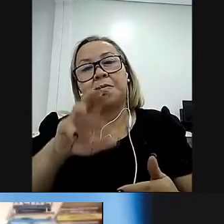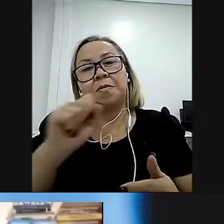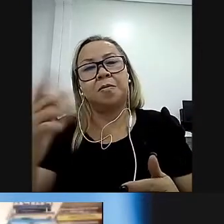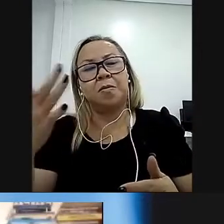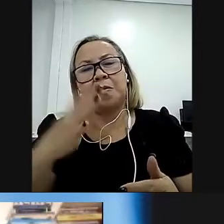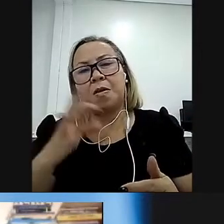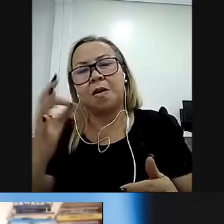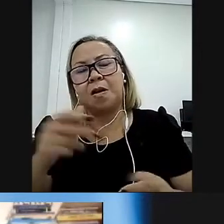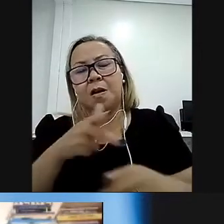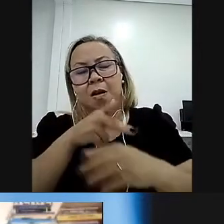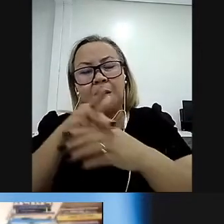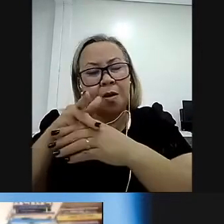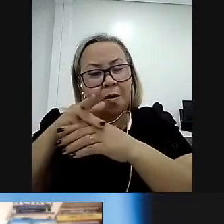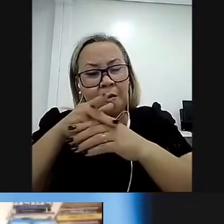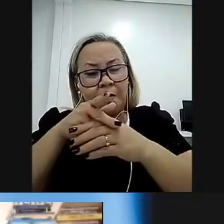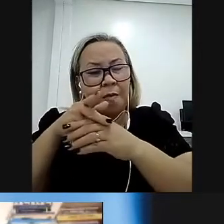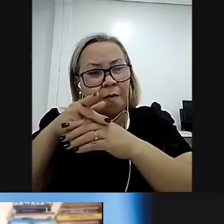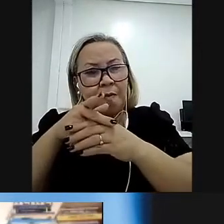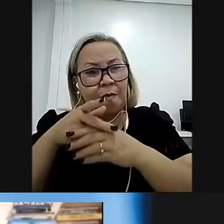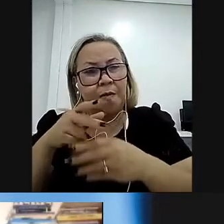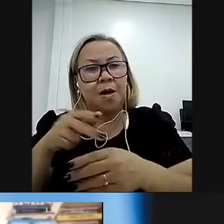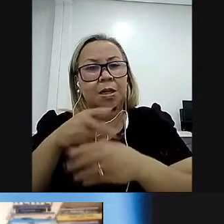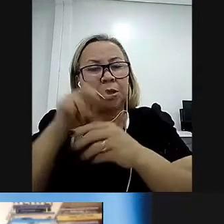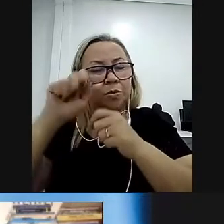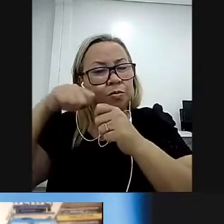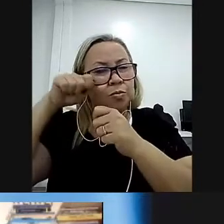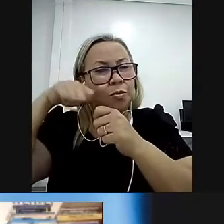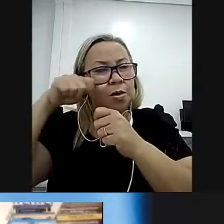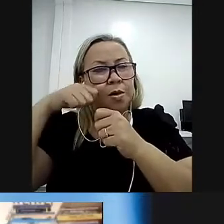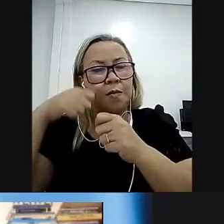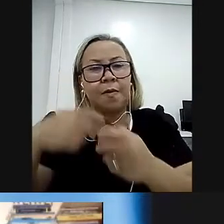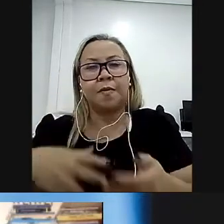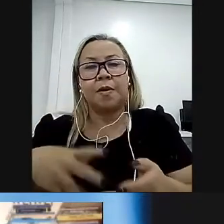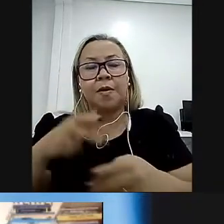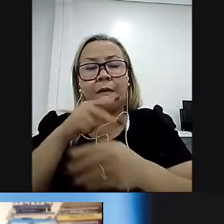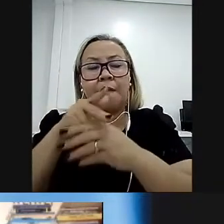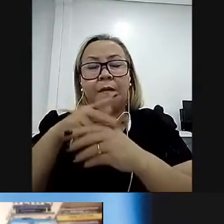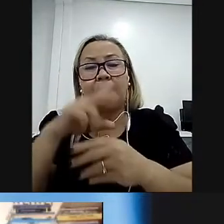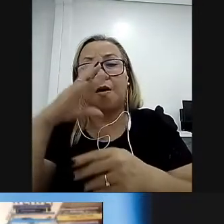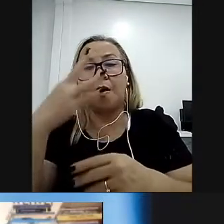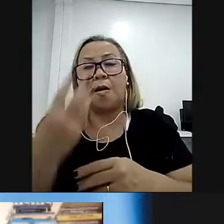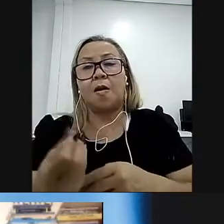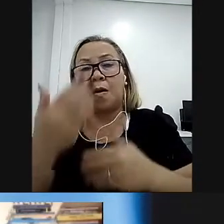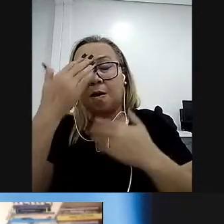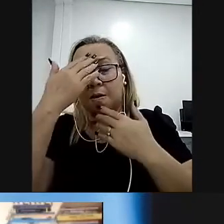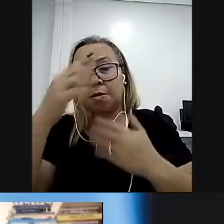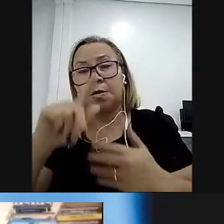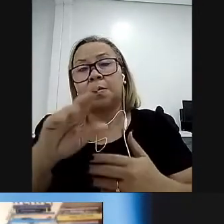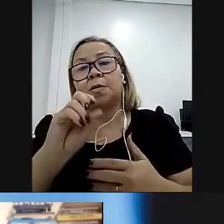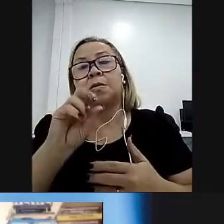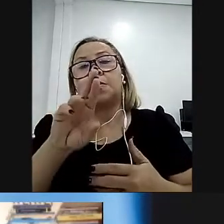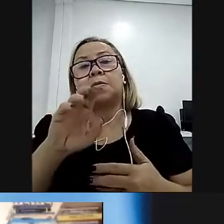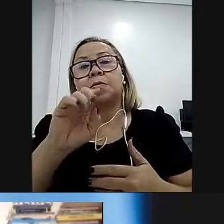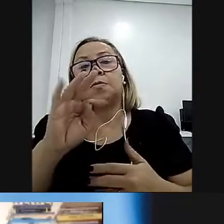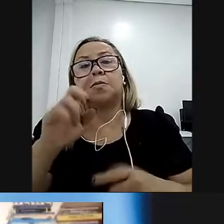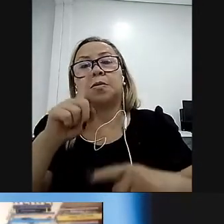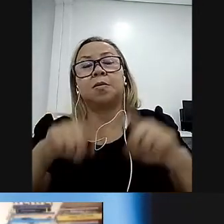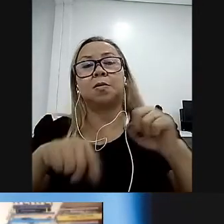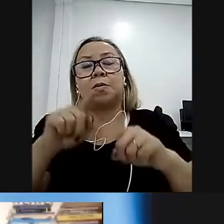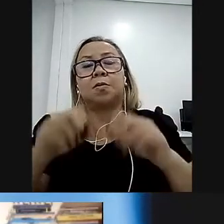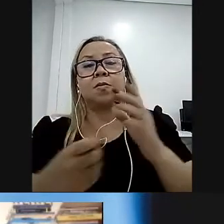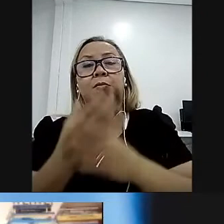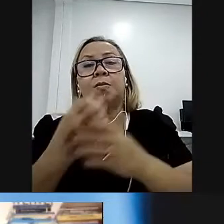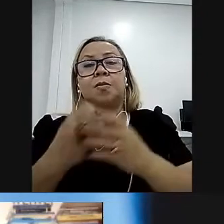os registros ficaram praticamente vídeo-arte. Né, e agradecer a Gorete, que foi a produtora master desse